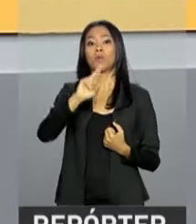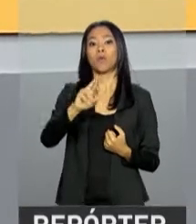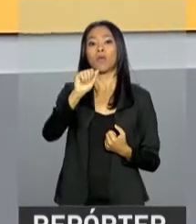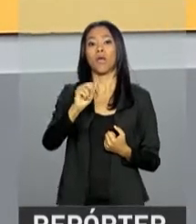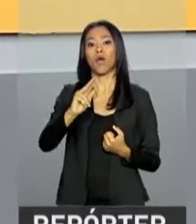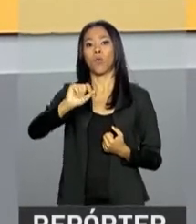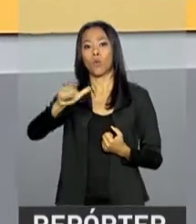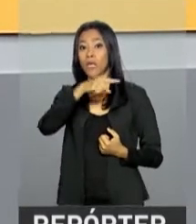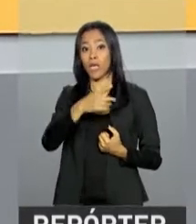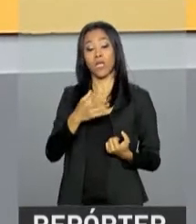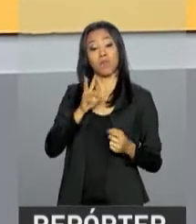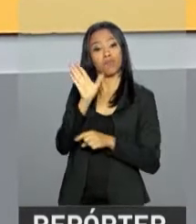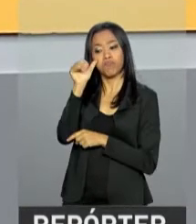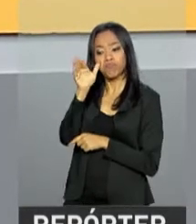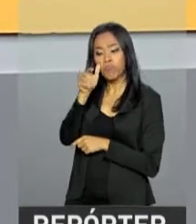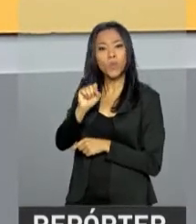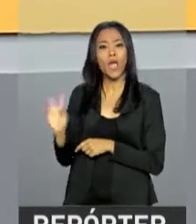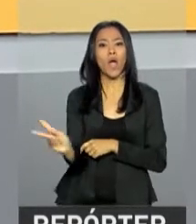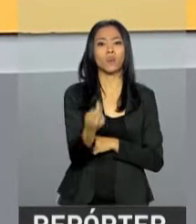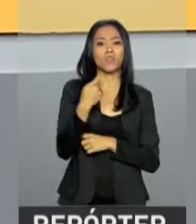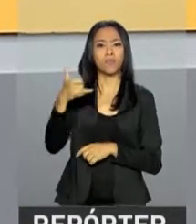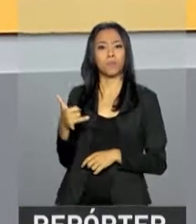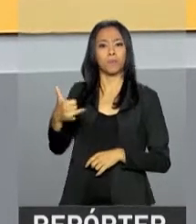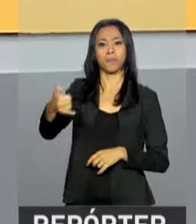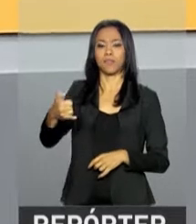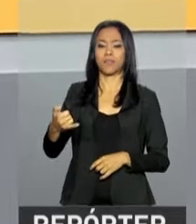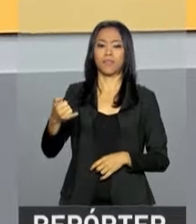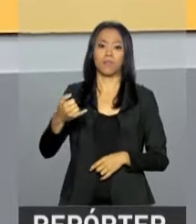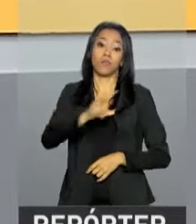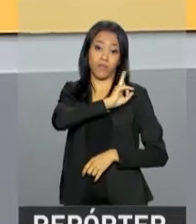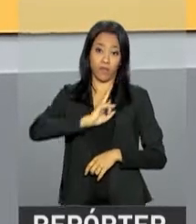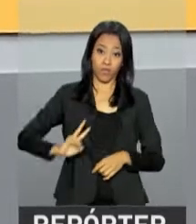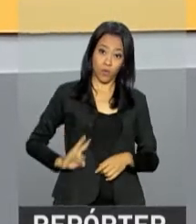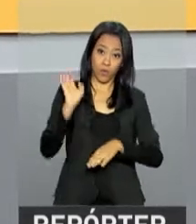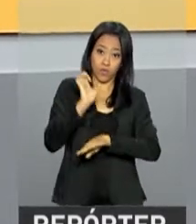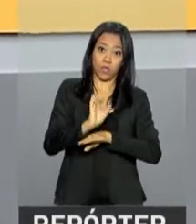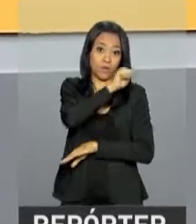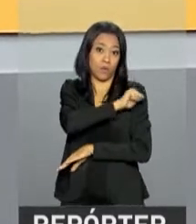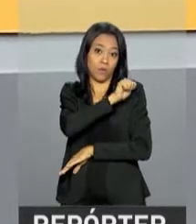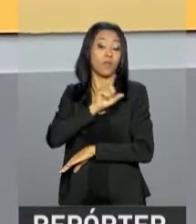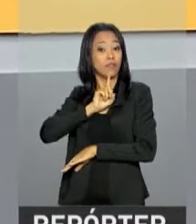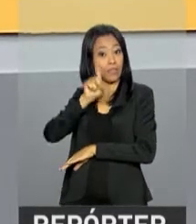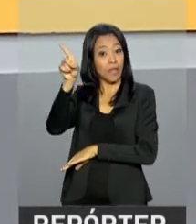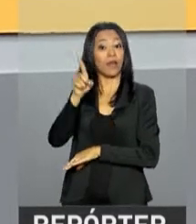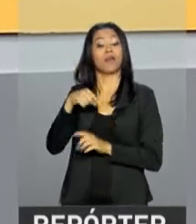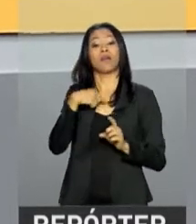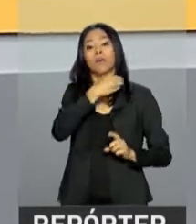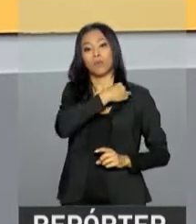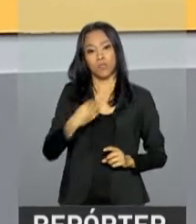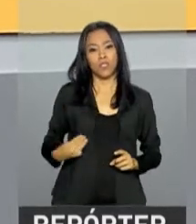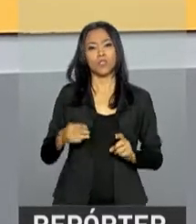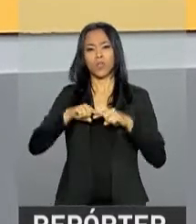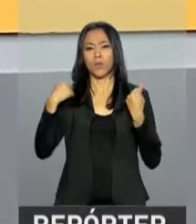as investigações sobre o assassinato da vereadora Marielle Franco, no Rio de Janeiro. Na capital carioca, Jungmann se reuniu com representantes das